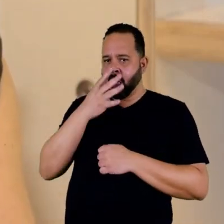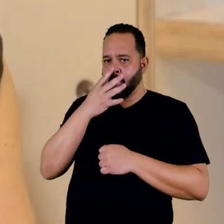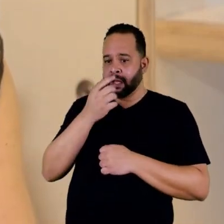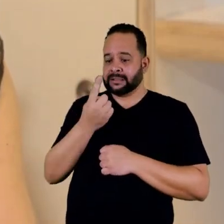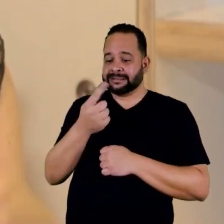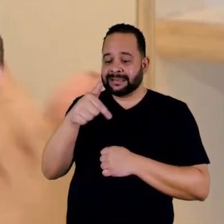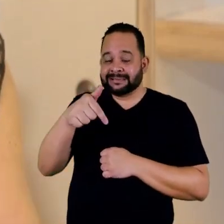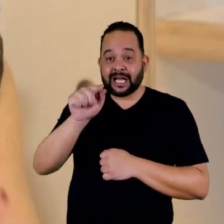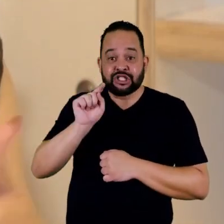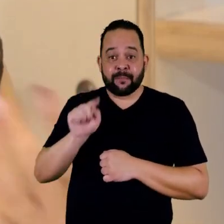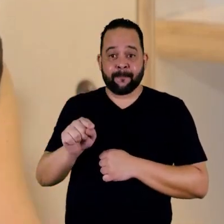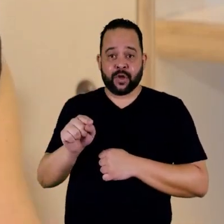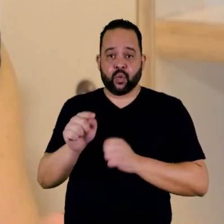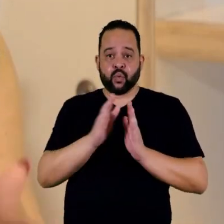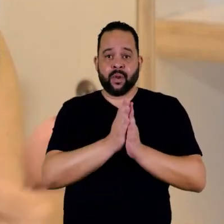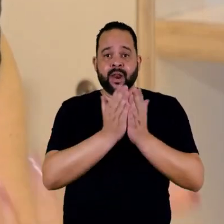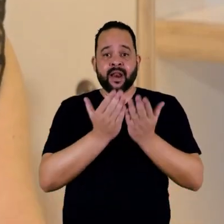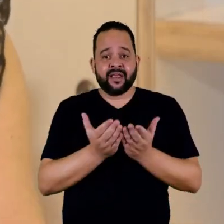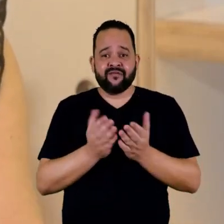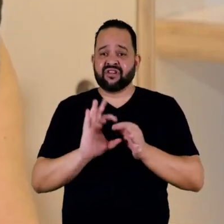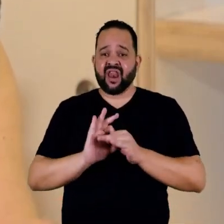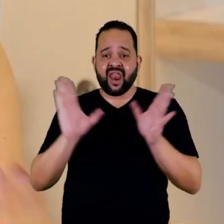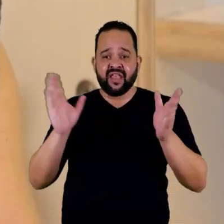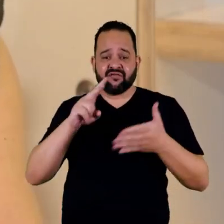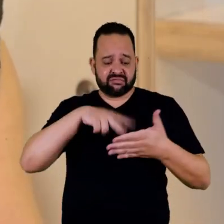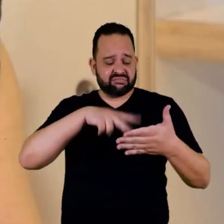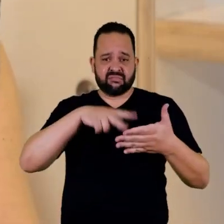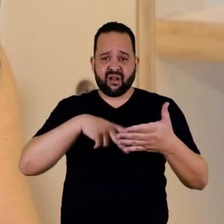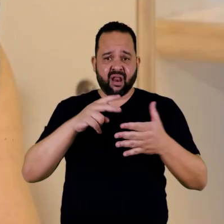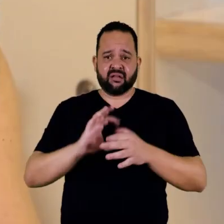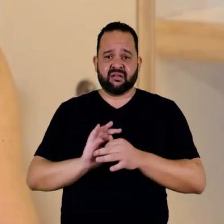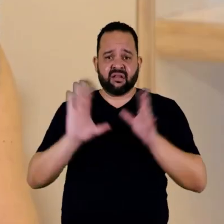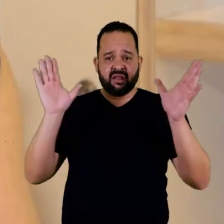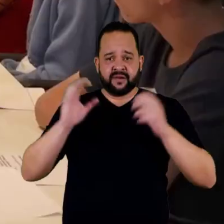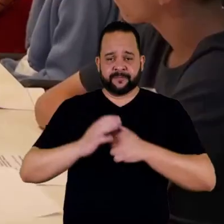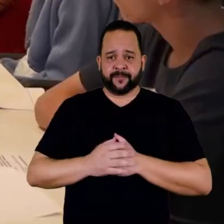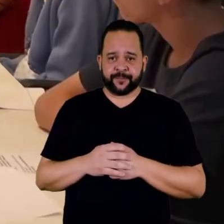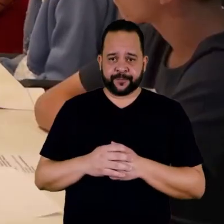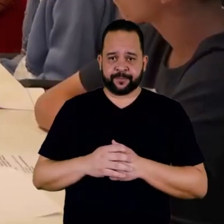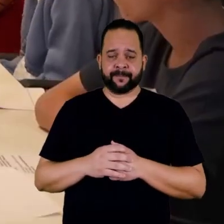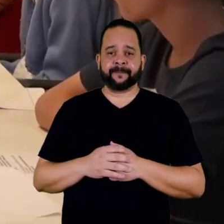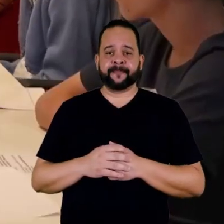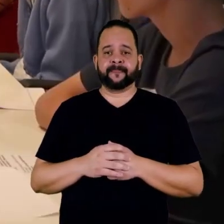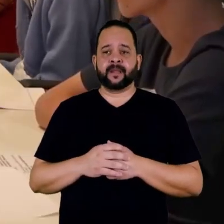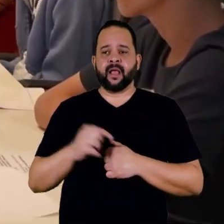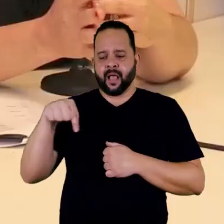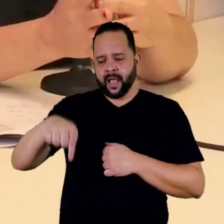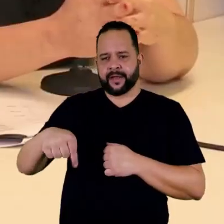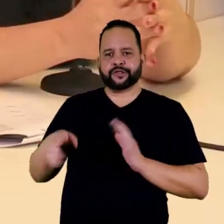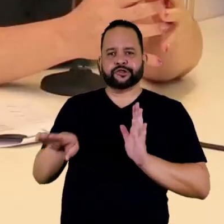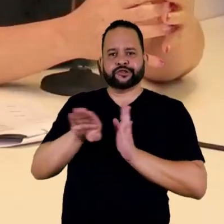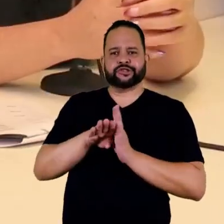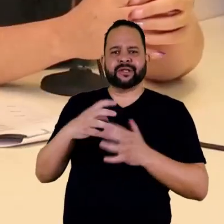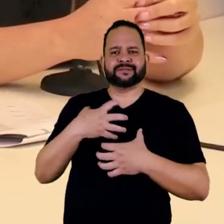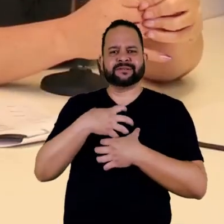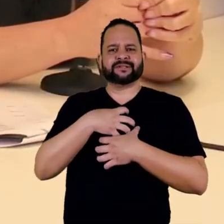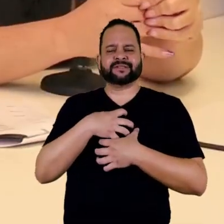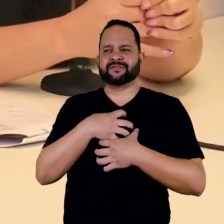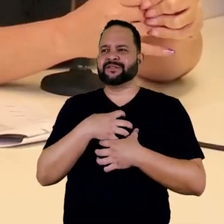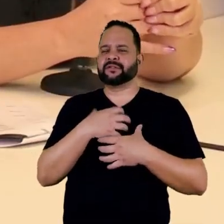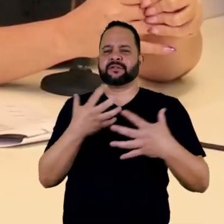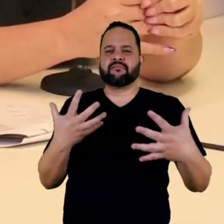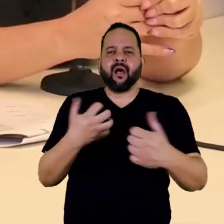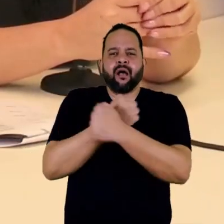e livros ali de acesso livre que podem ser lidos né a gente chega aqui a sensação que a gente tem é de